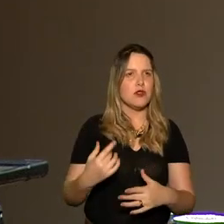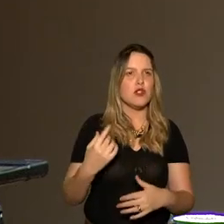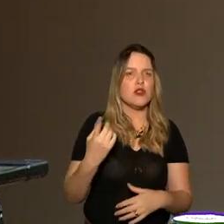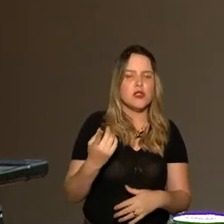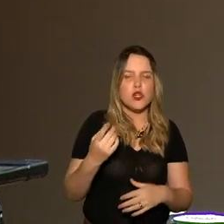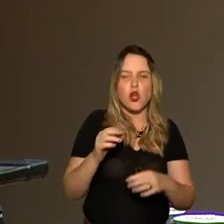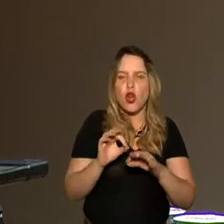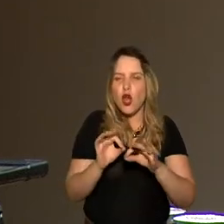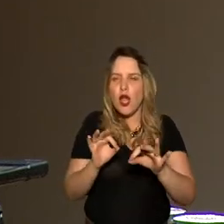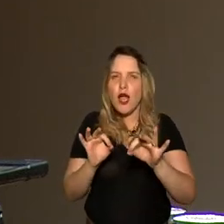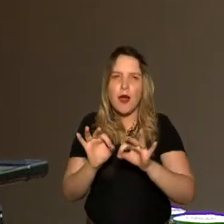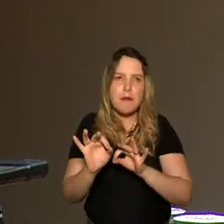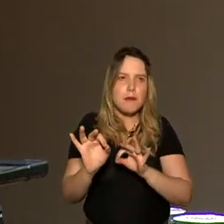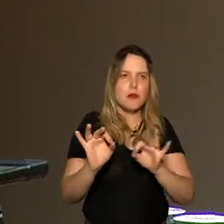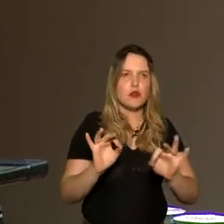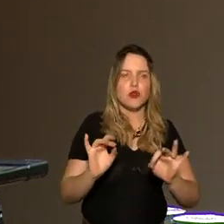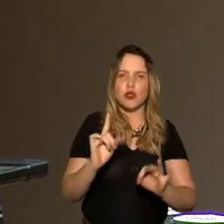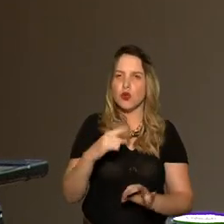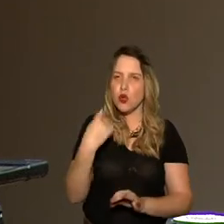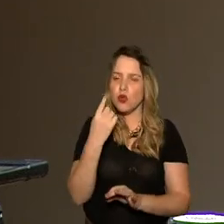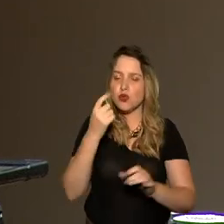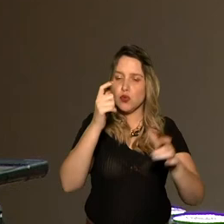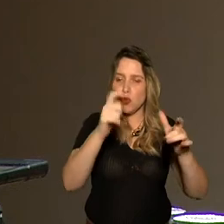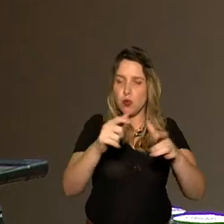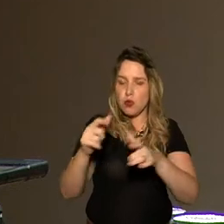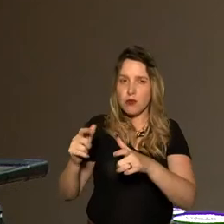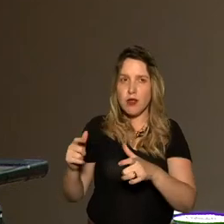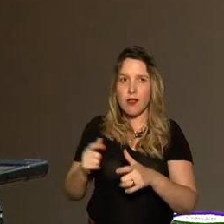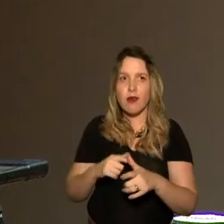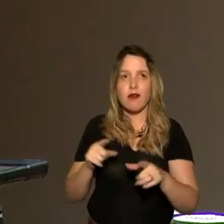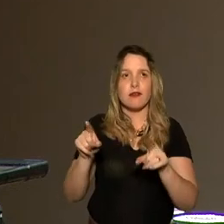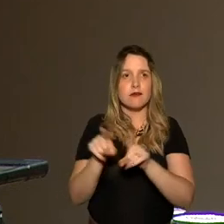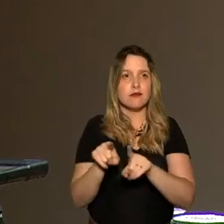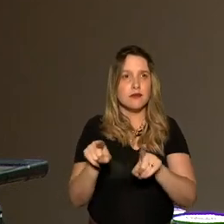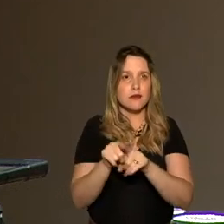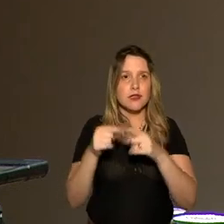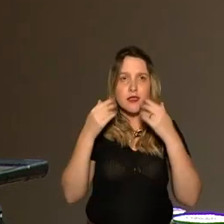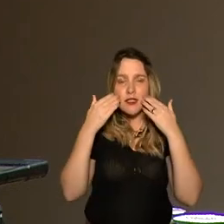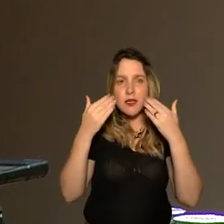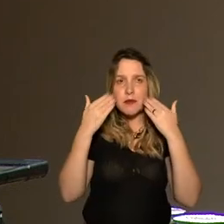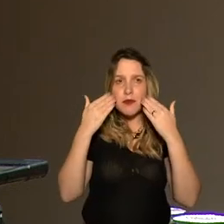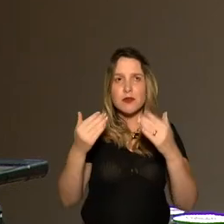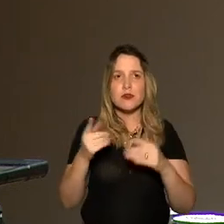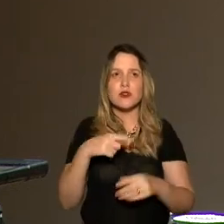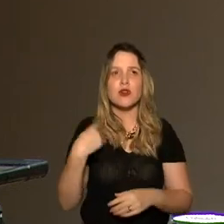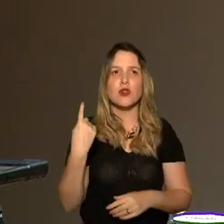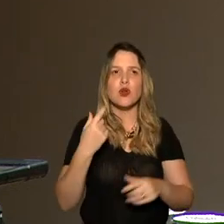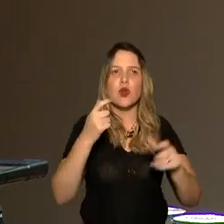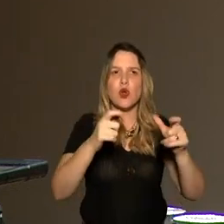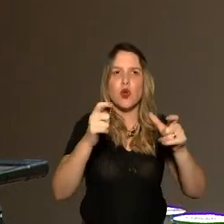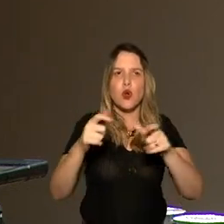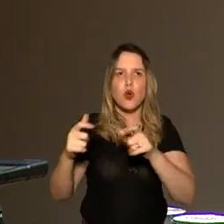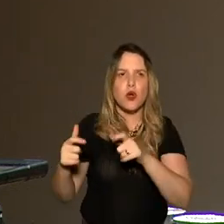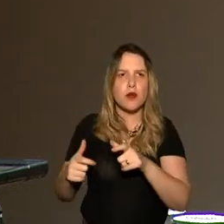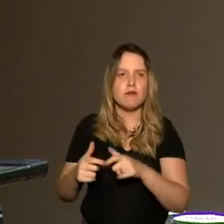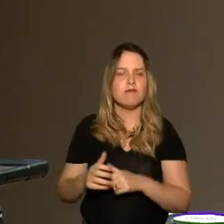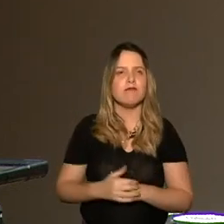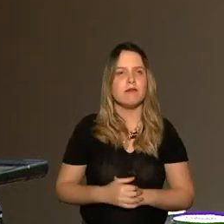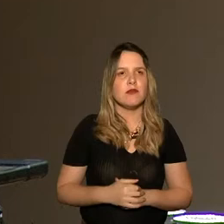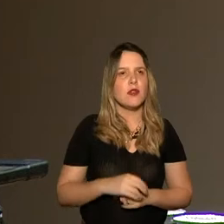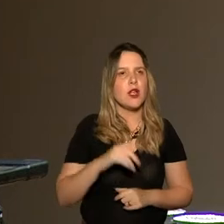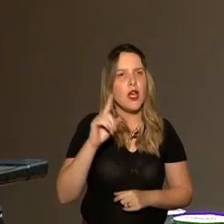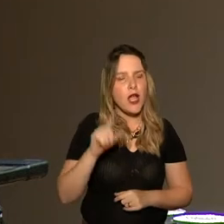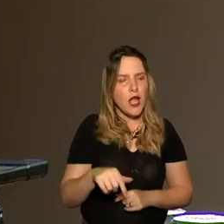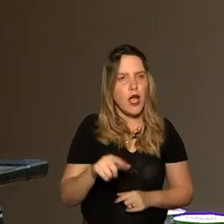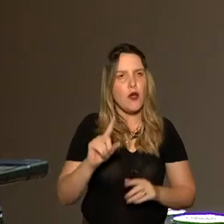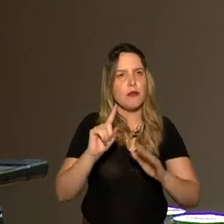deslocamentos do nosso lugar vocês também são mediadores dentro da sala de aula do nosso lugar de mediação é